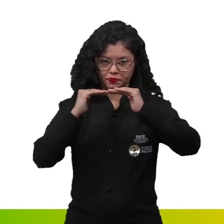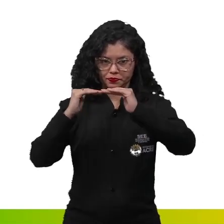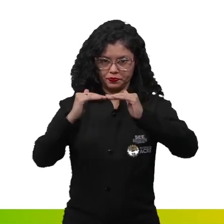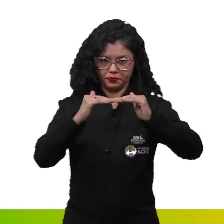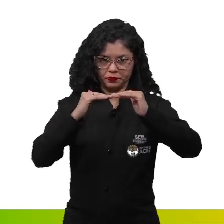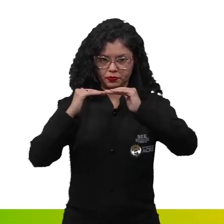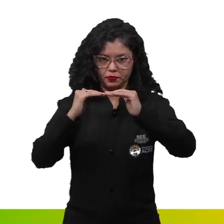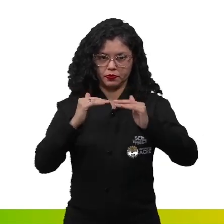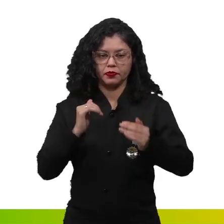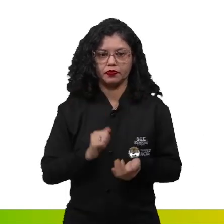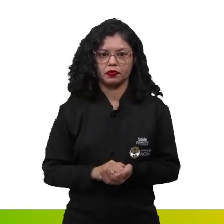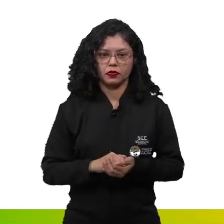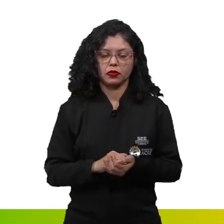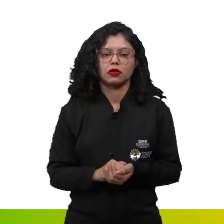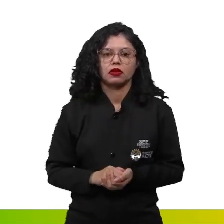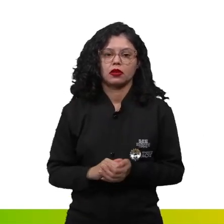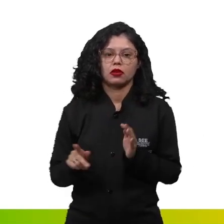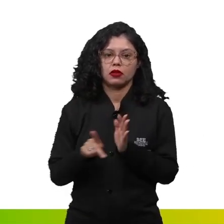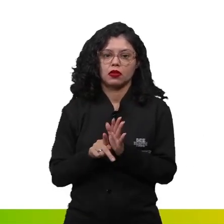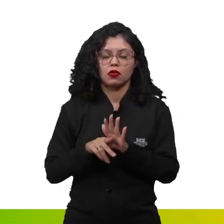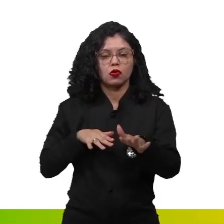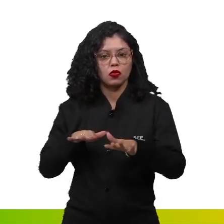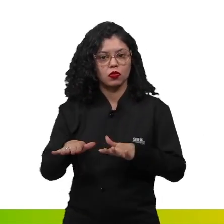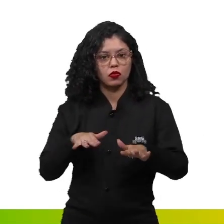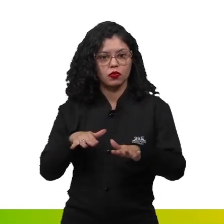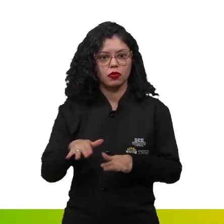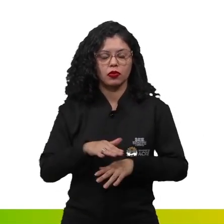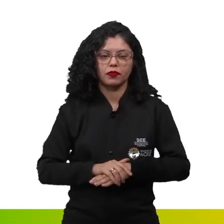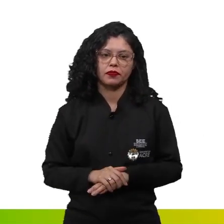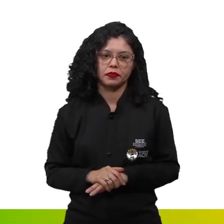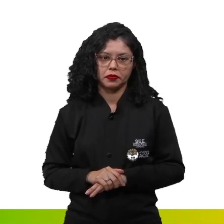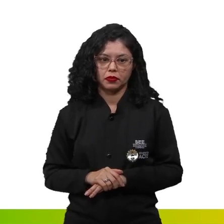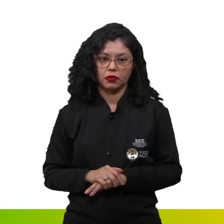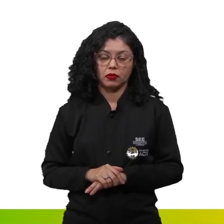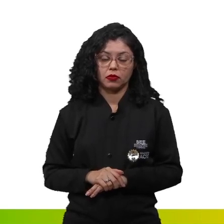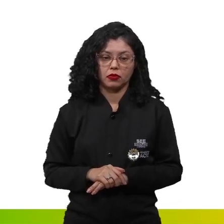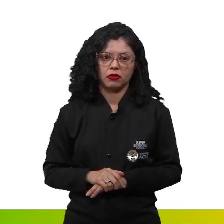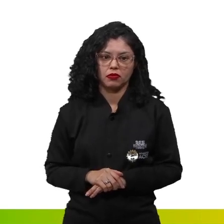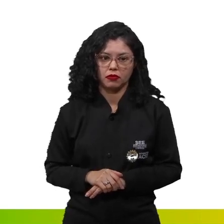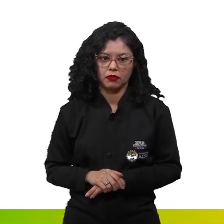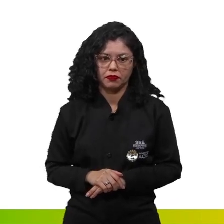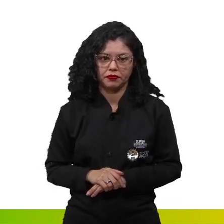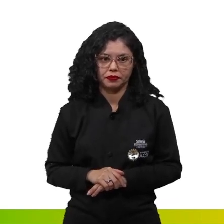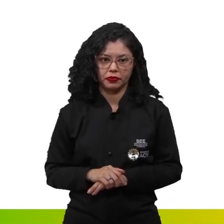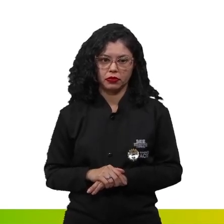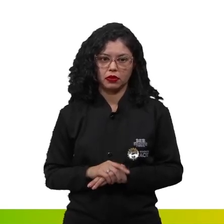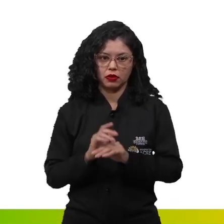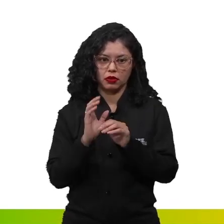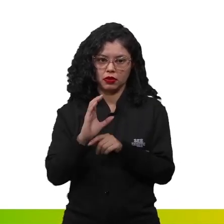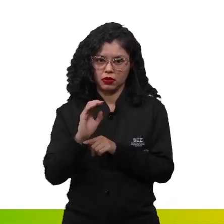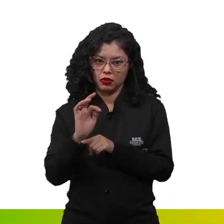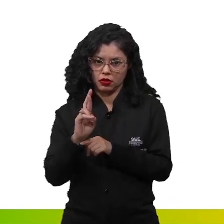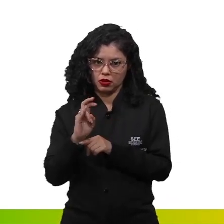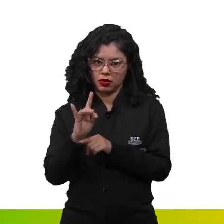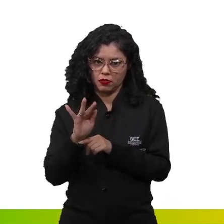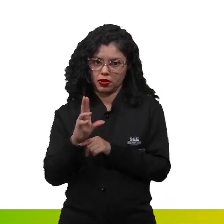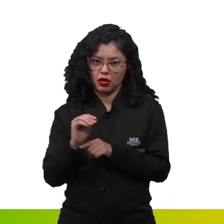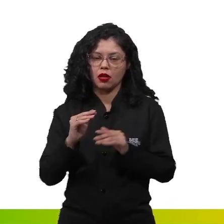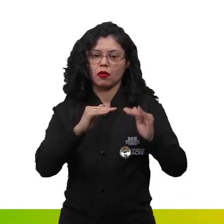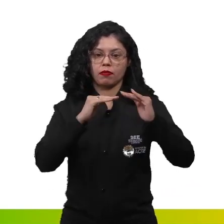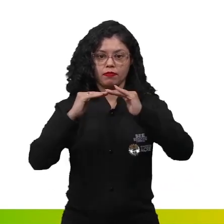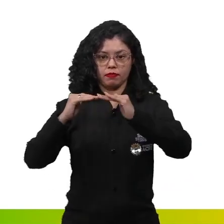corpo, orientação espacial e coordenação dos movimentos. O cerebelo é ele que nos dá